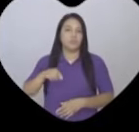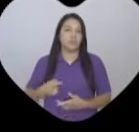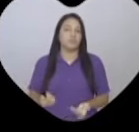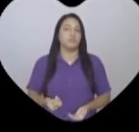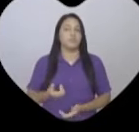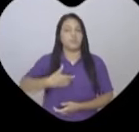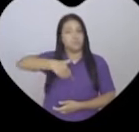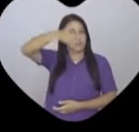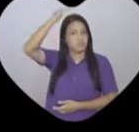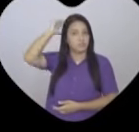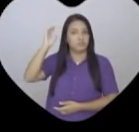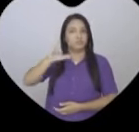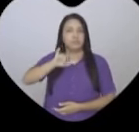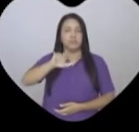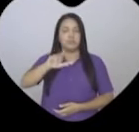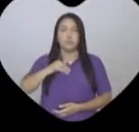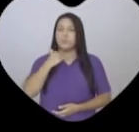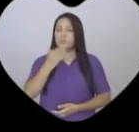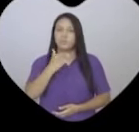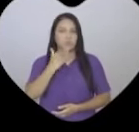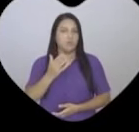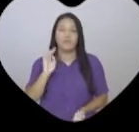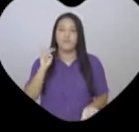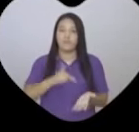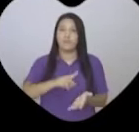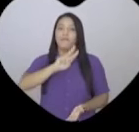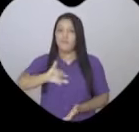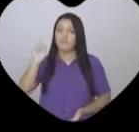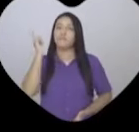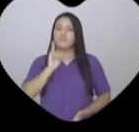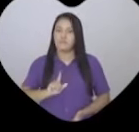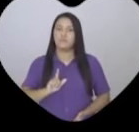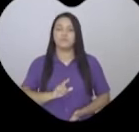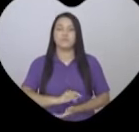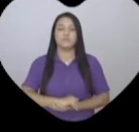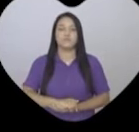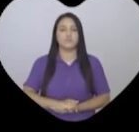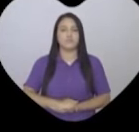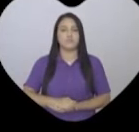Arthur Lira. Não adianta. A verdade vai vencer.